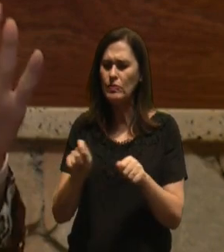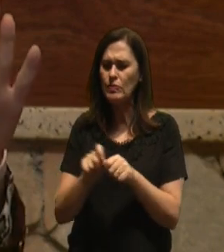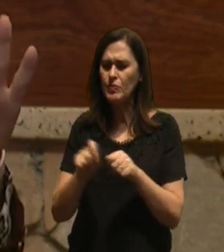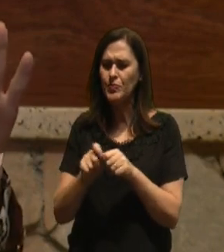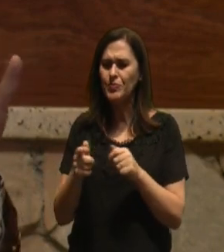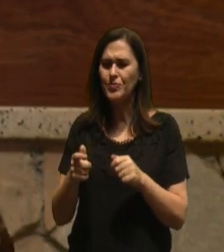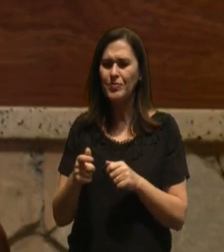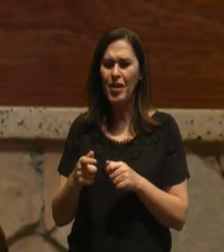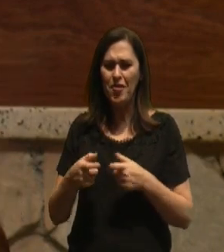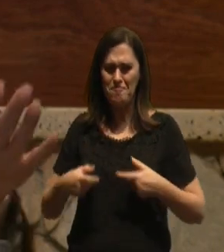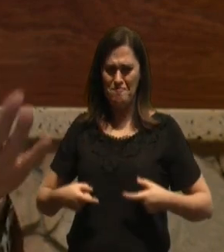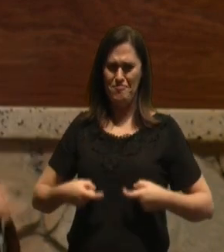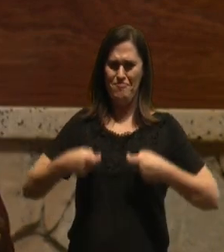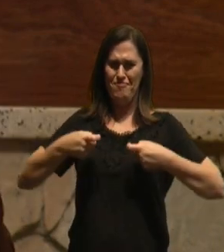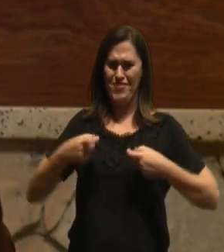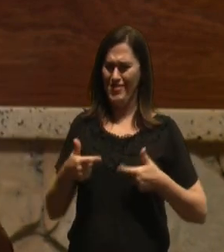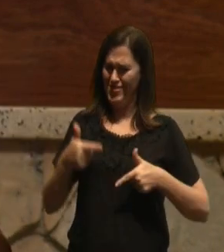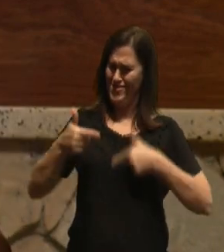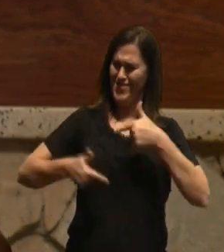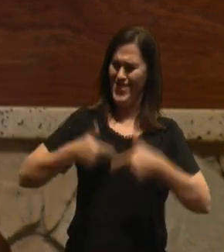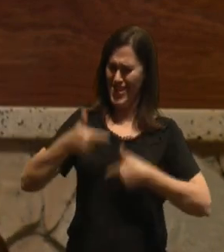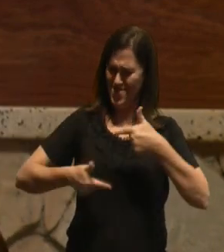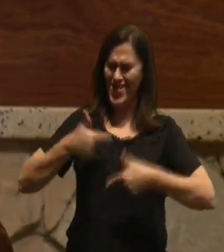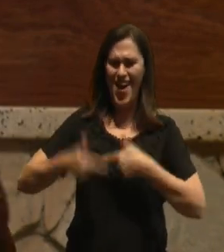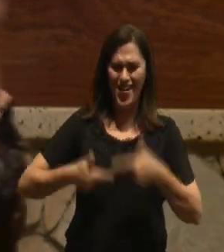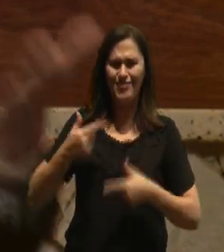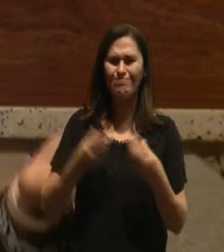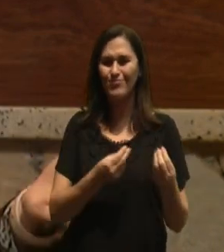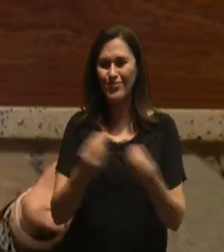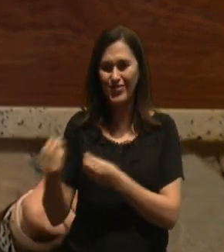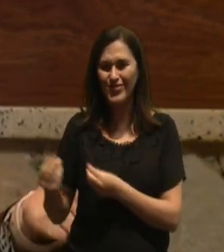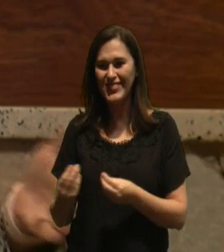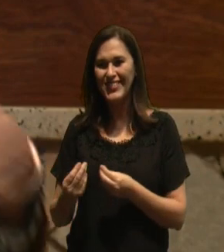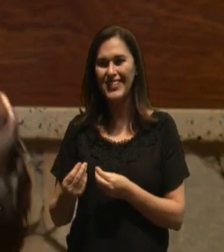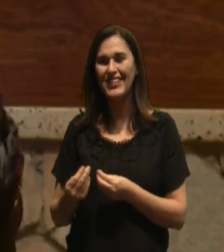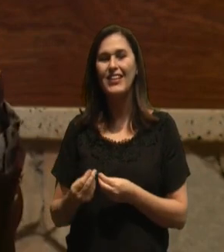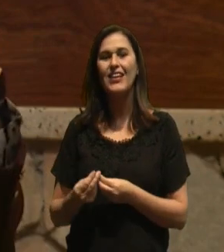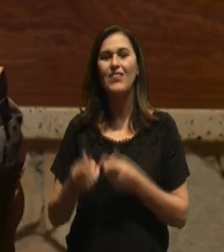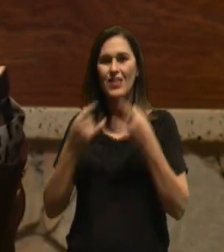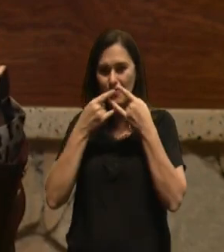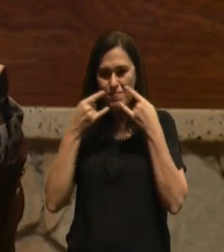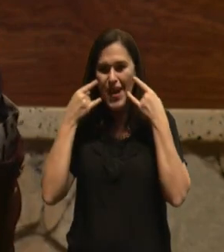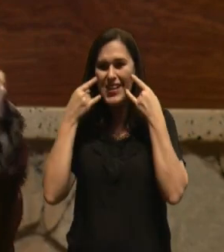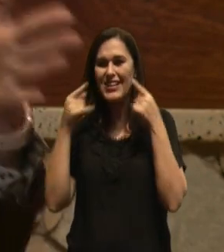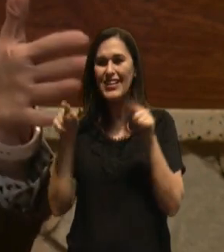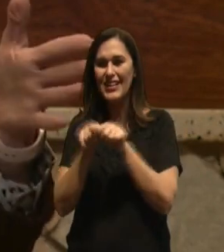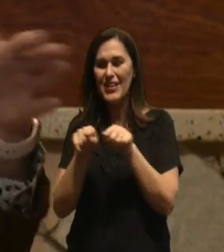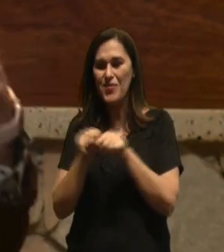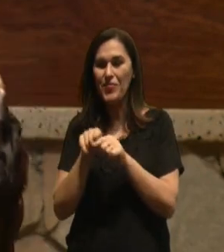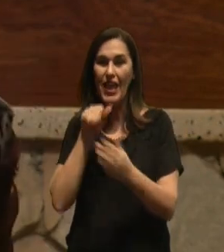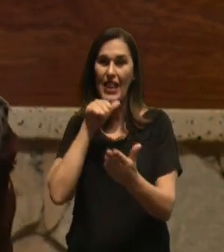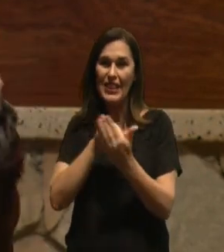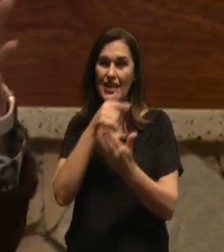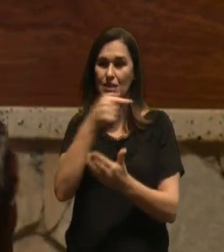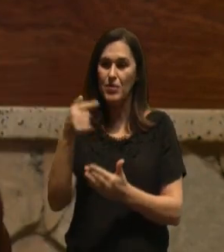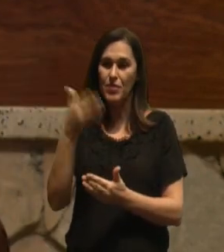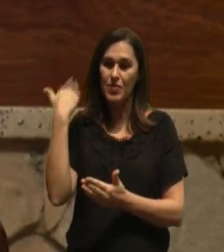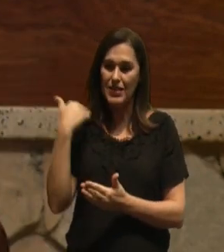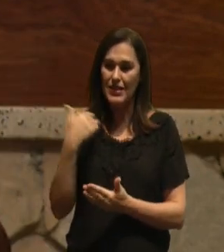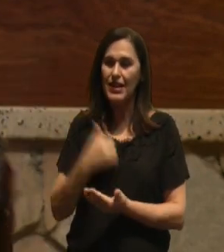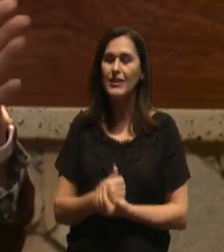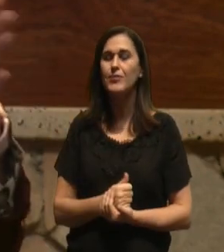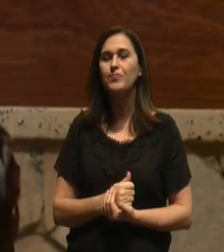Elas são umas guerreiras, elas trabalham muito. Elas continuam fazendo artesanato e fazendo as máscaras. E, até semana passada, nós